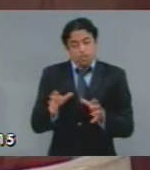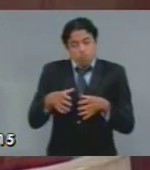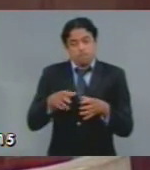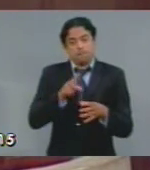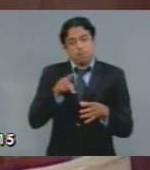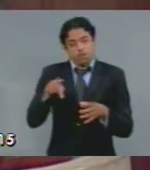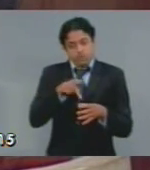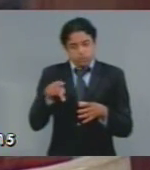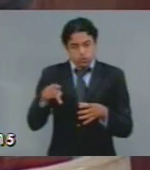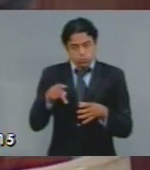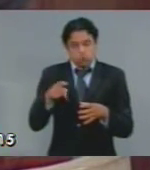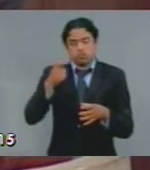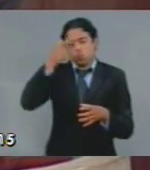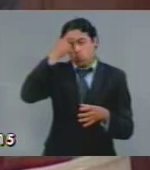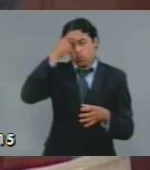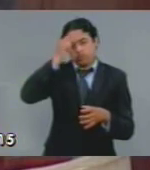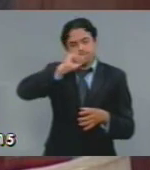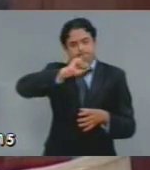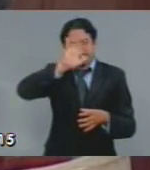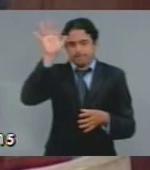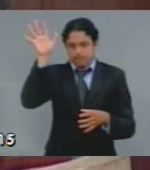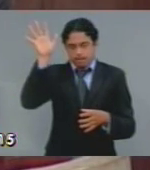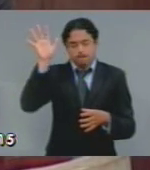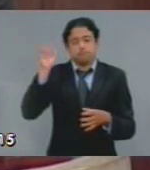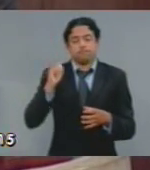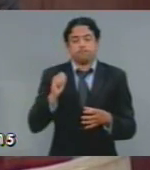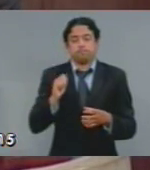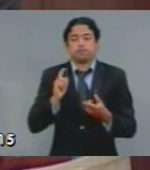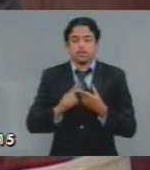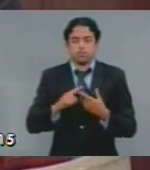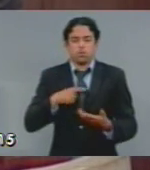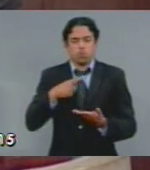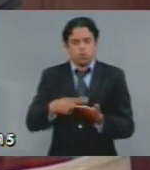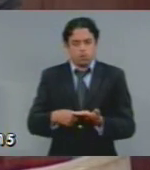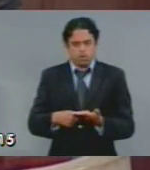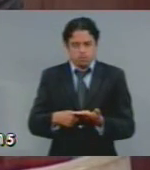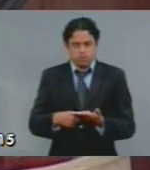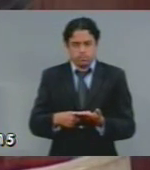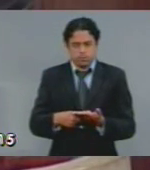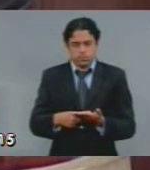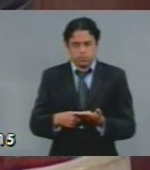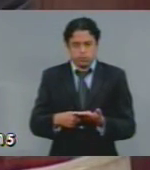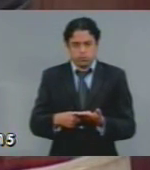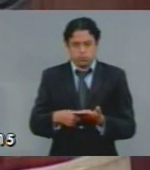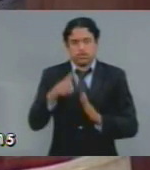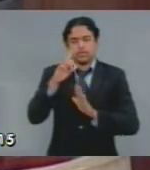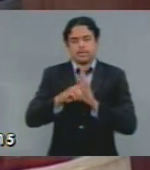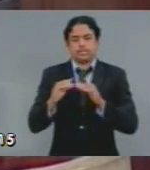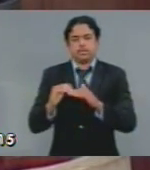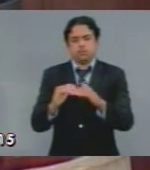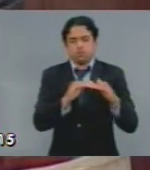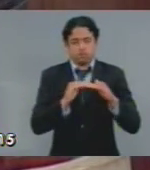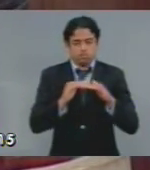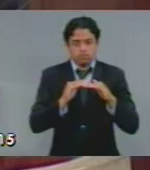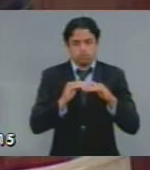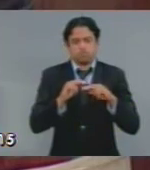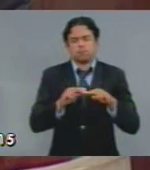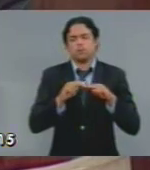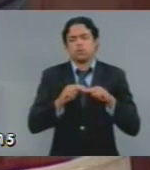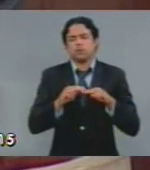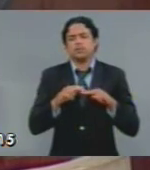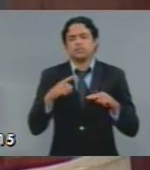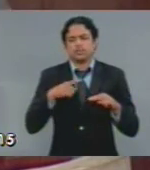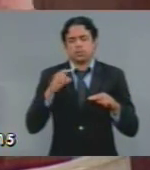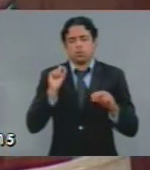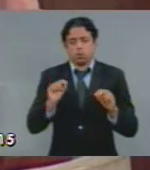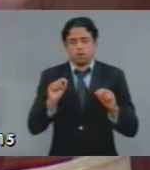sua sensatez, mas, sobretudo, no seu compromisso com a democracia. Se trata, sobretudo, de